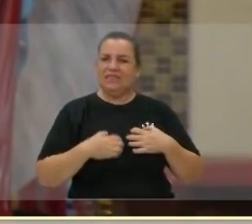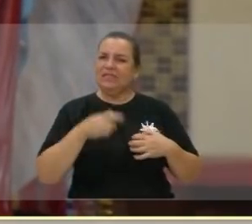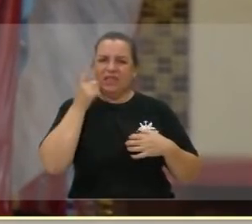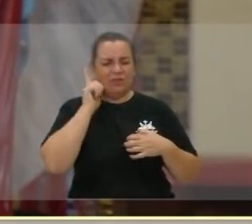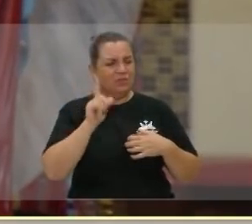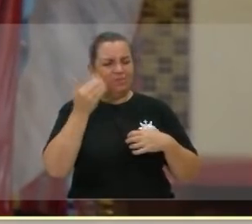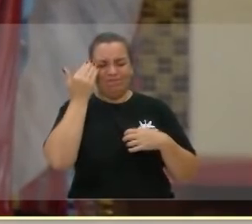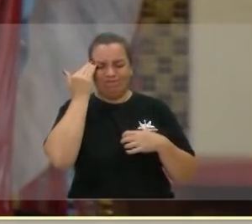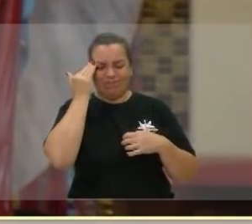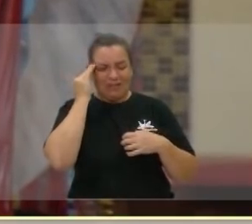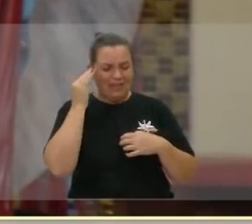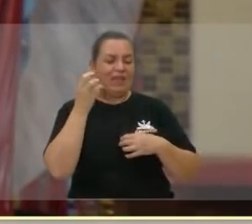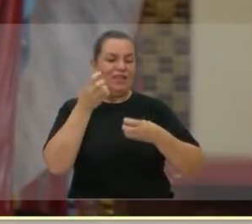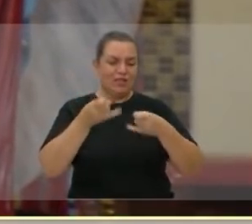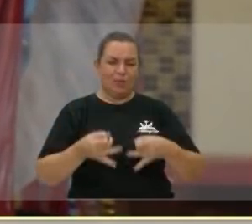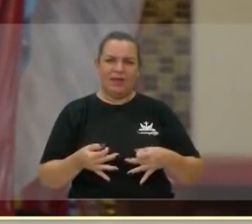inefáveis,